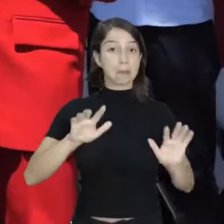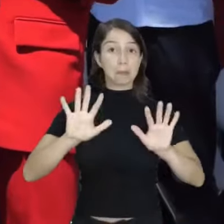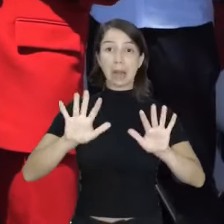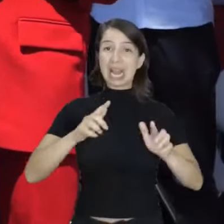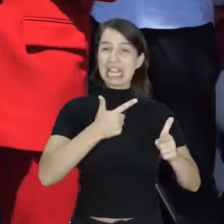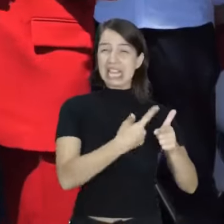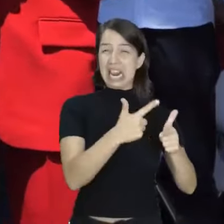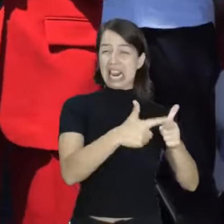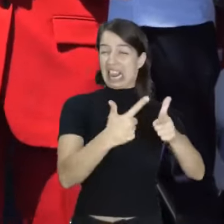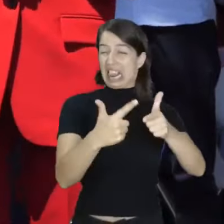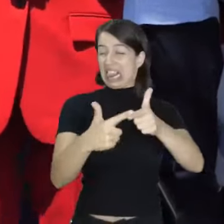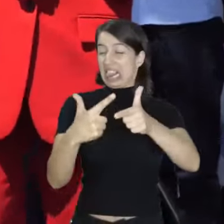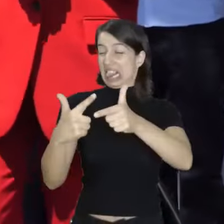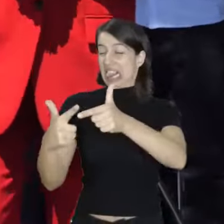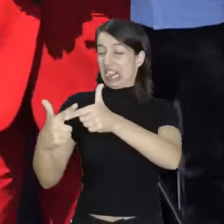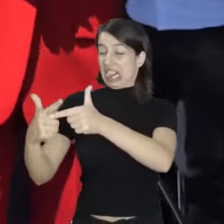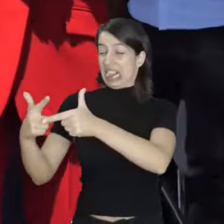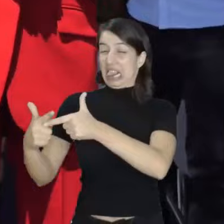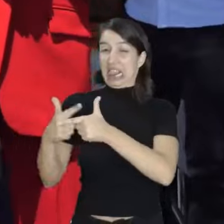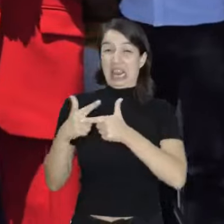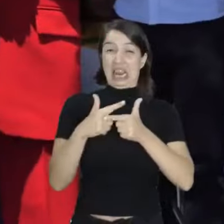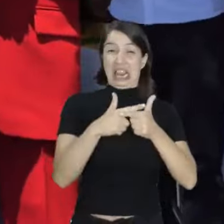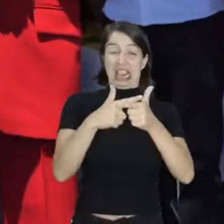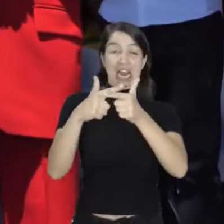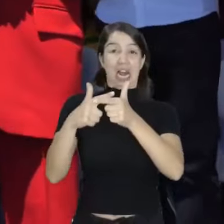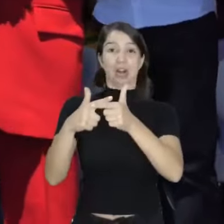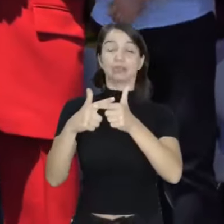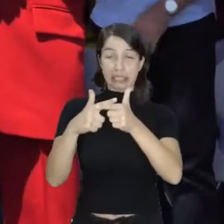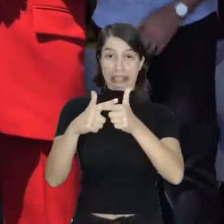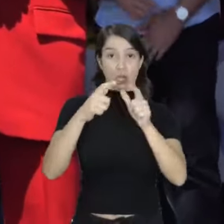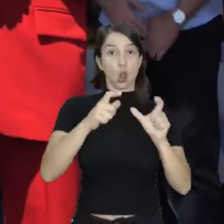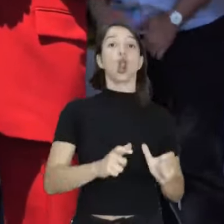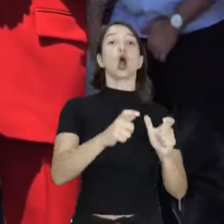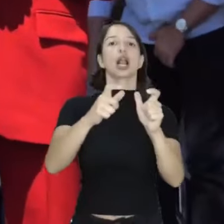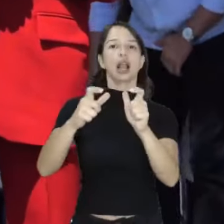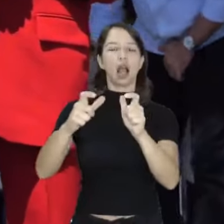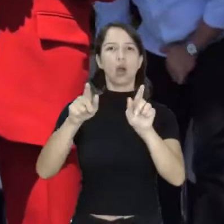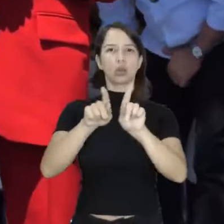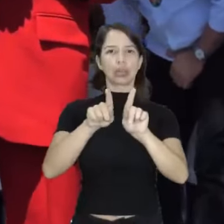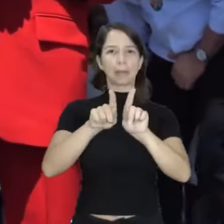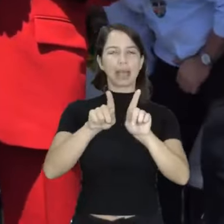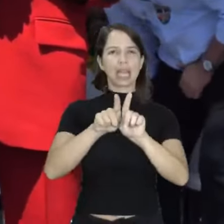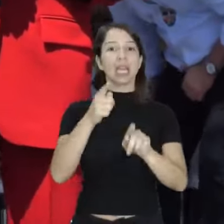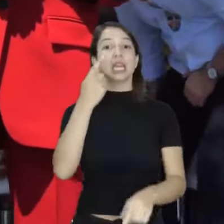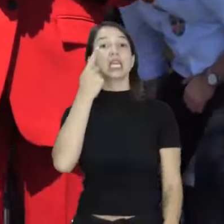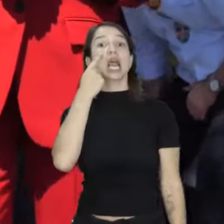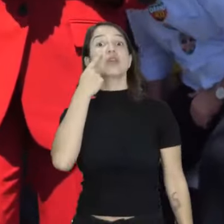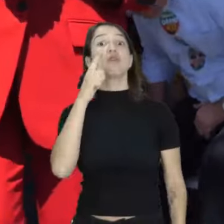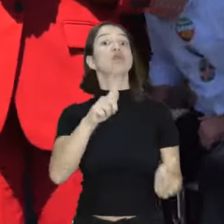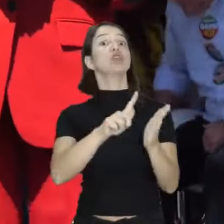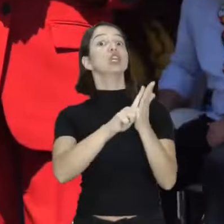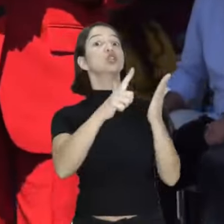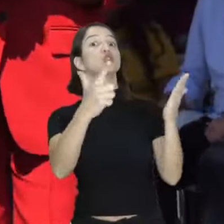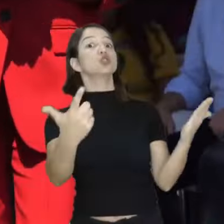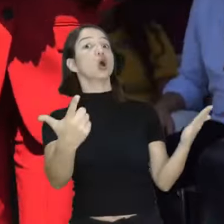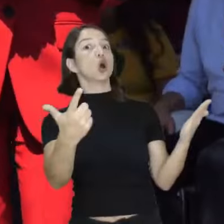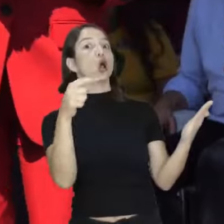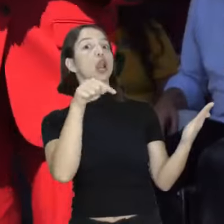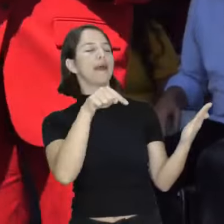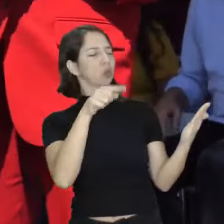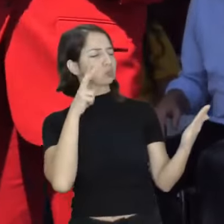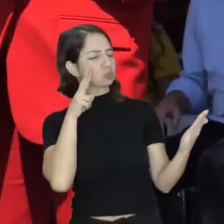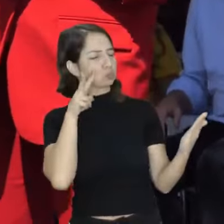local. Quando eu vi na imprensa um senador que deve ser